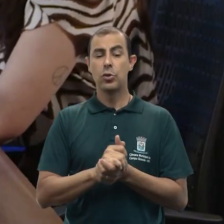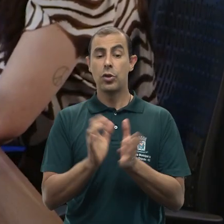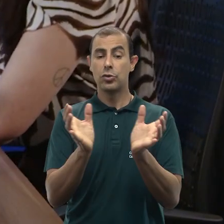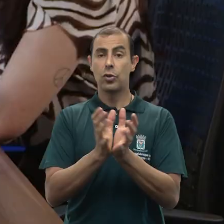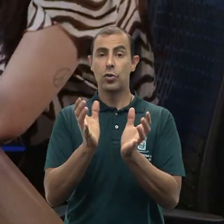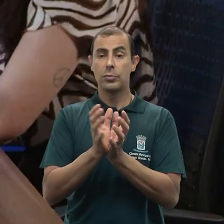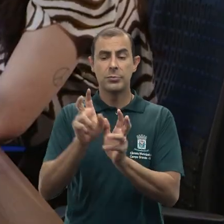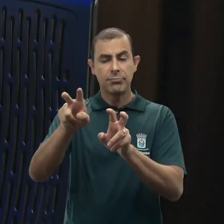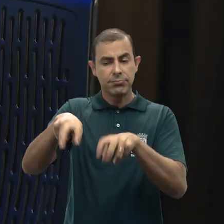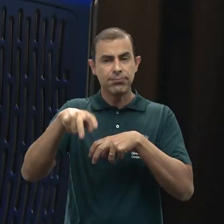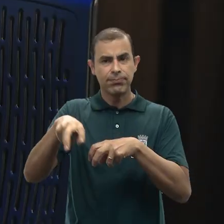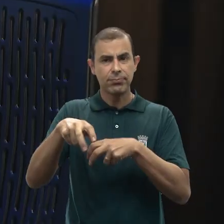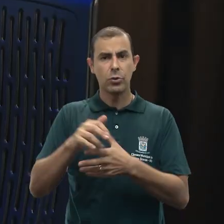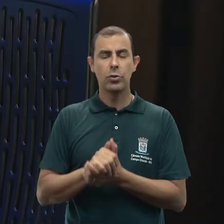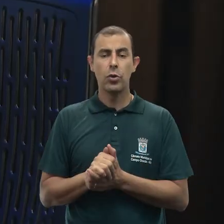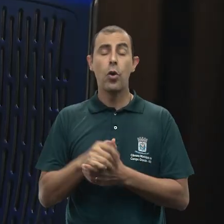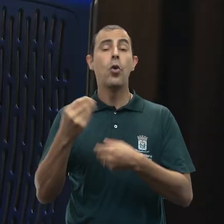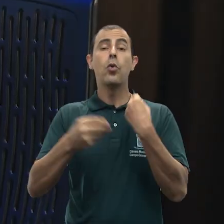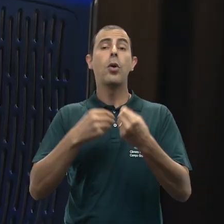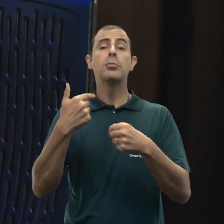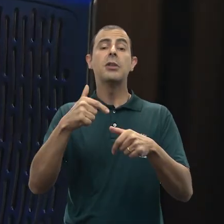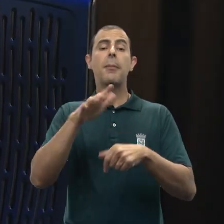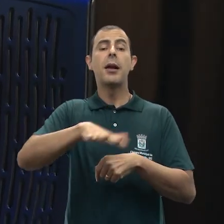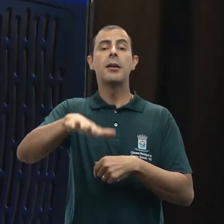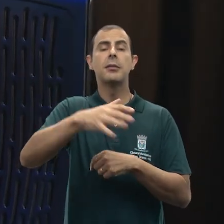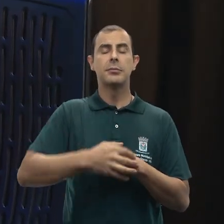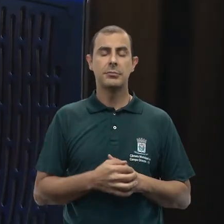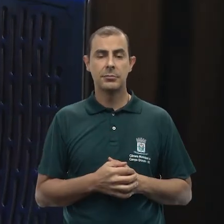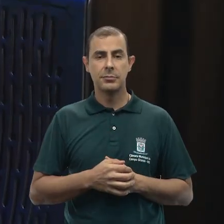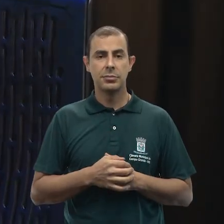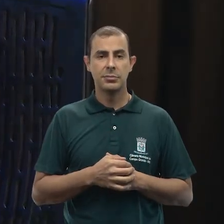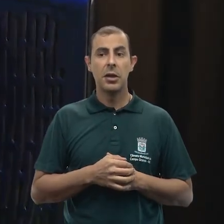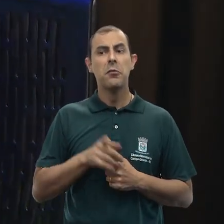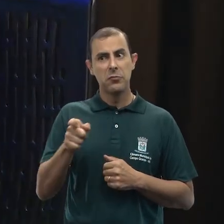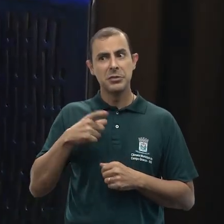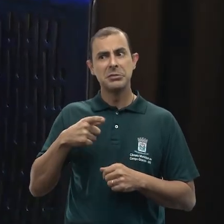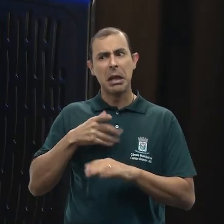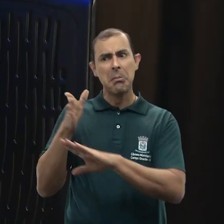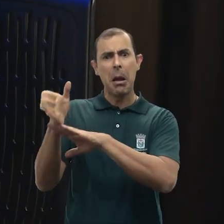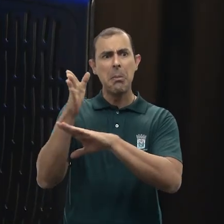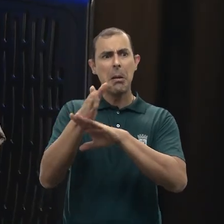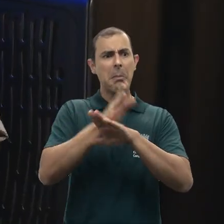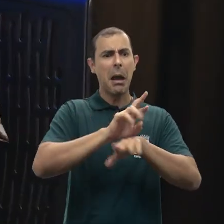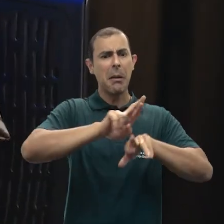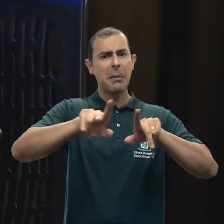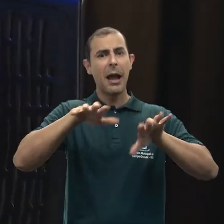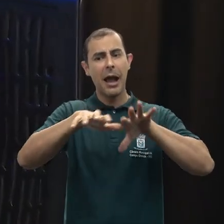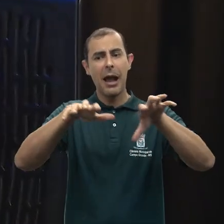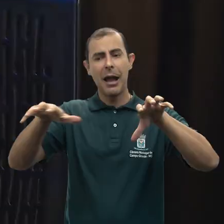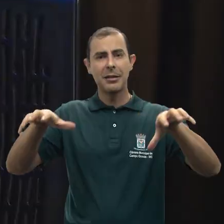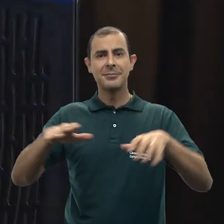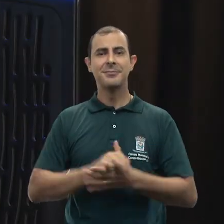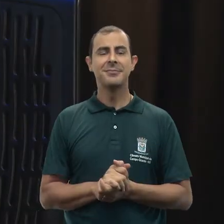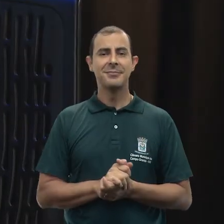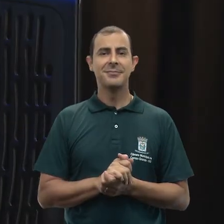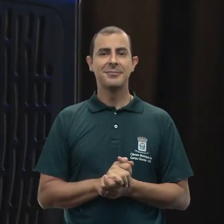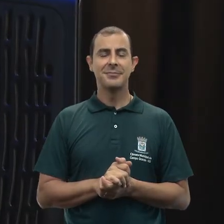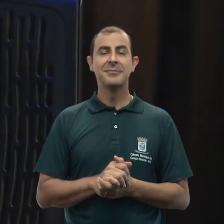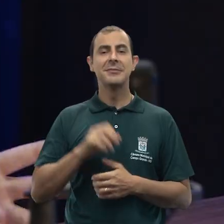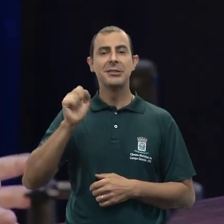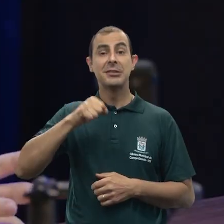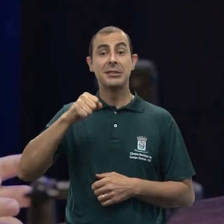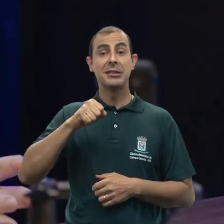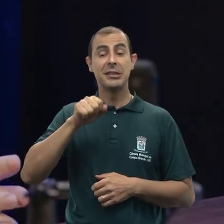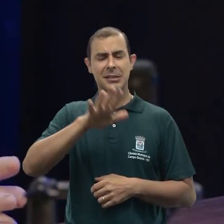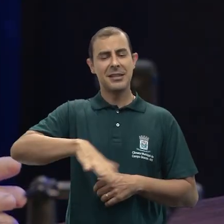Comissão de Agropecuária e Agronegócio. Como que você vai atuar nesse sentido? Você também está em várias áreas, como que você pretende trabalhar isso, vereador?